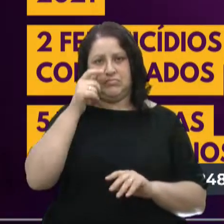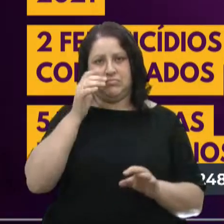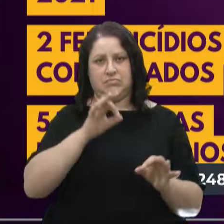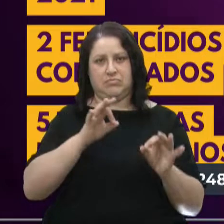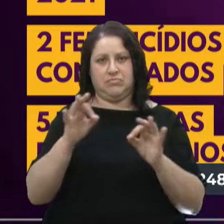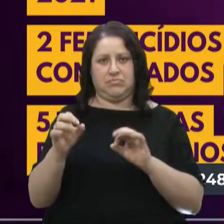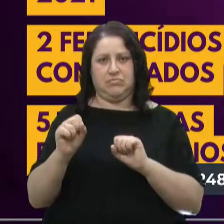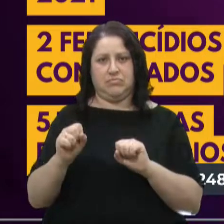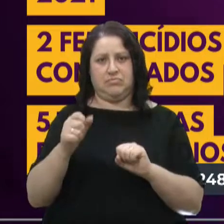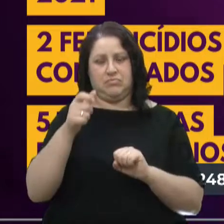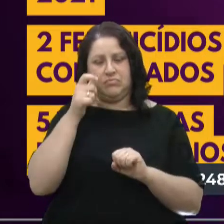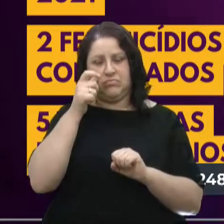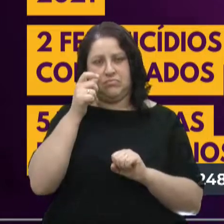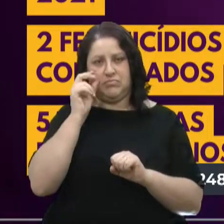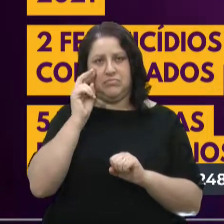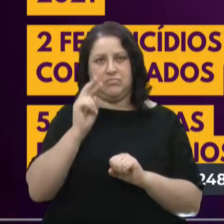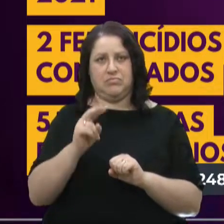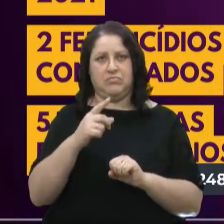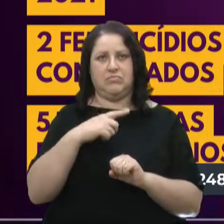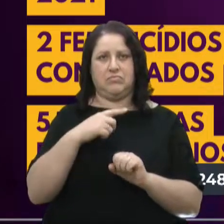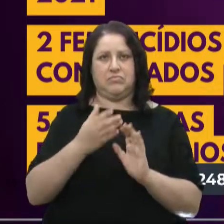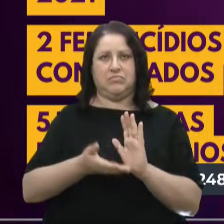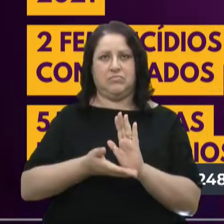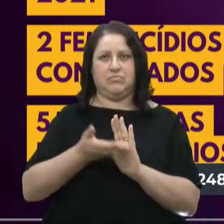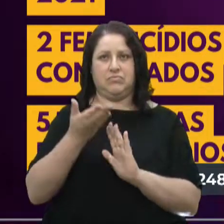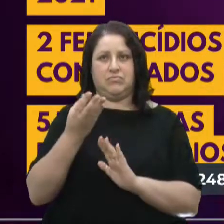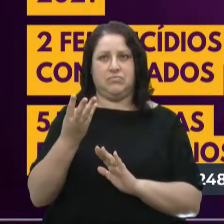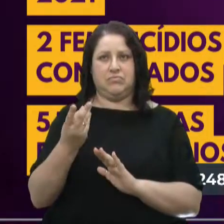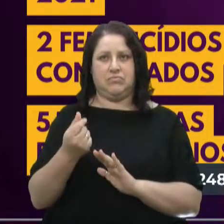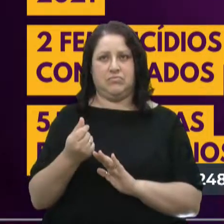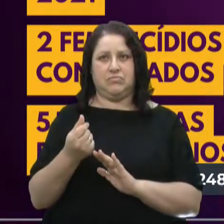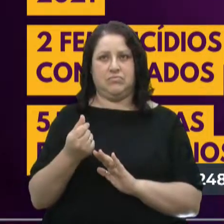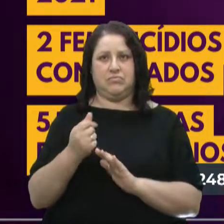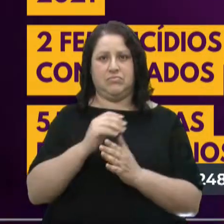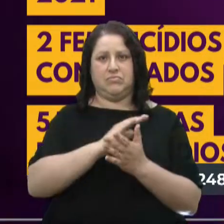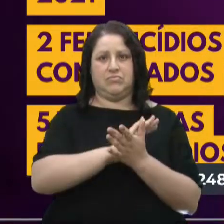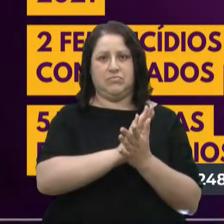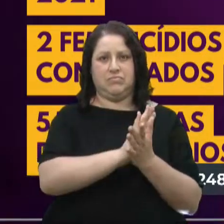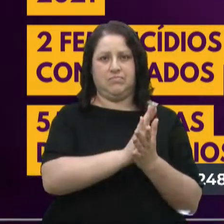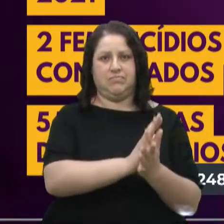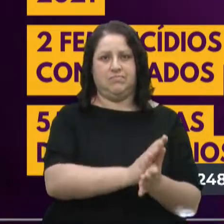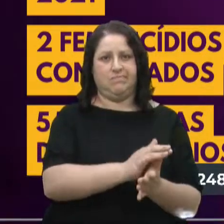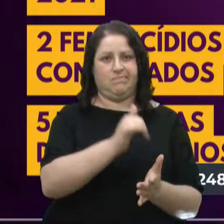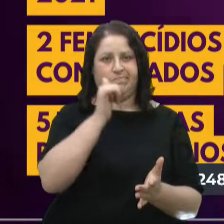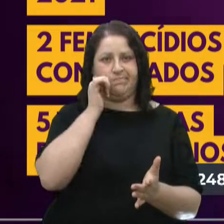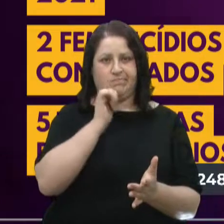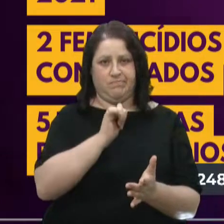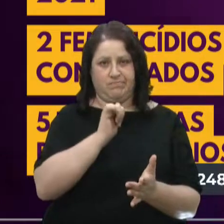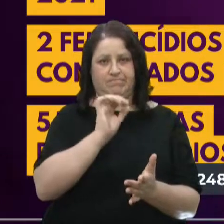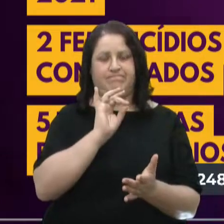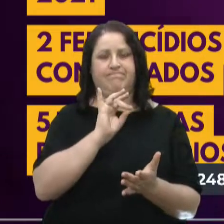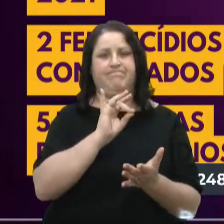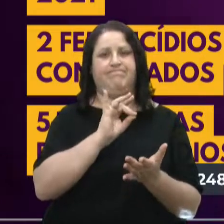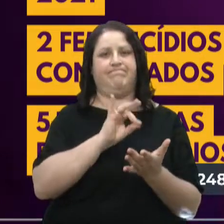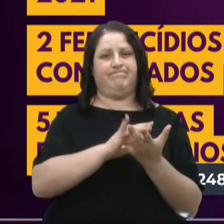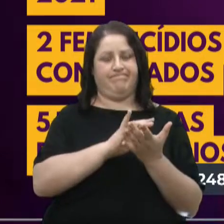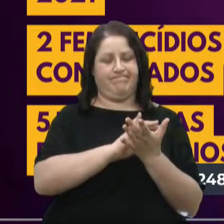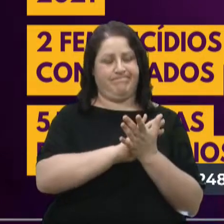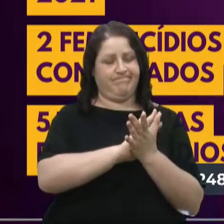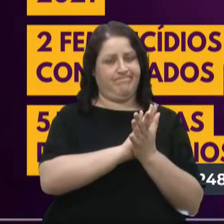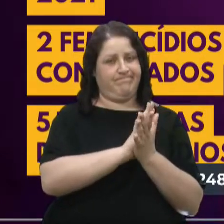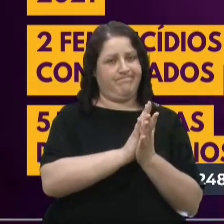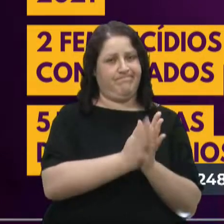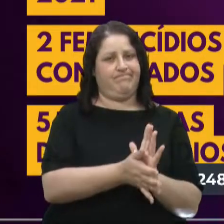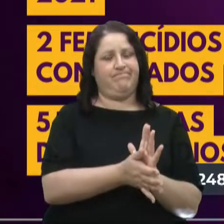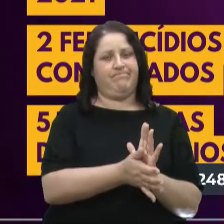assistir que nós tivemos um aumento na quantidade de feminicídios que foram consumados, ou seja, que